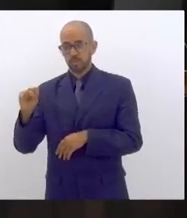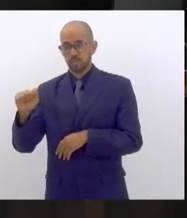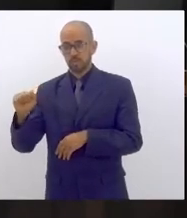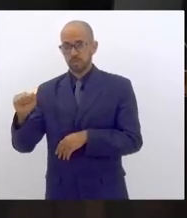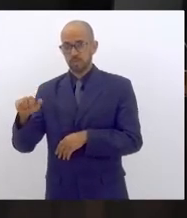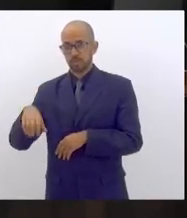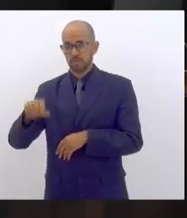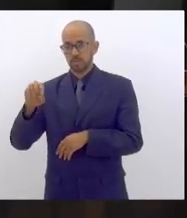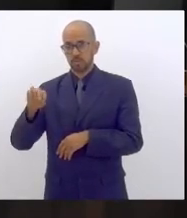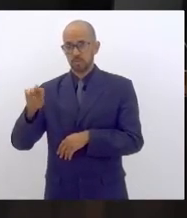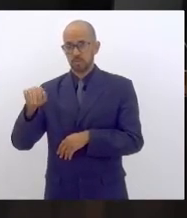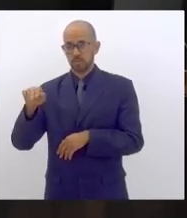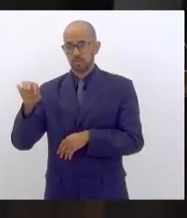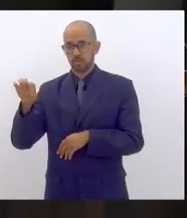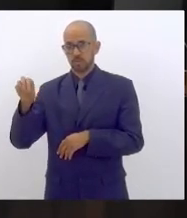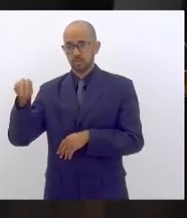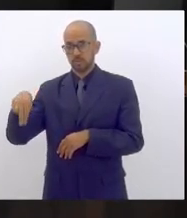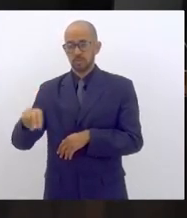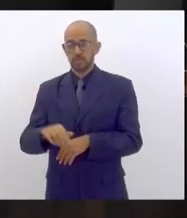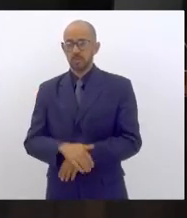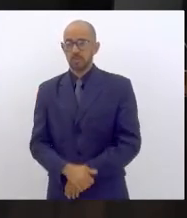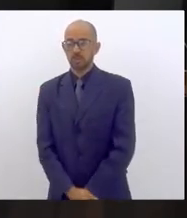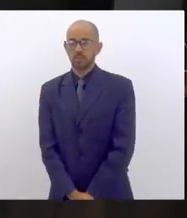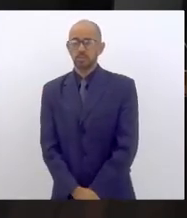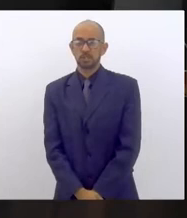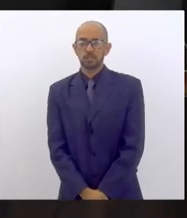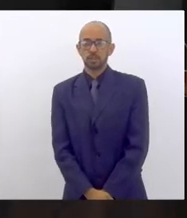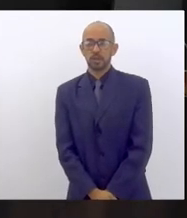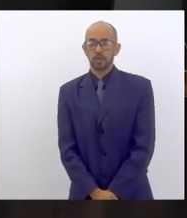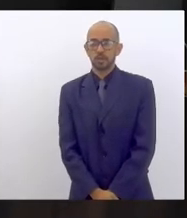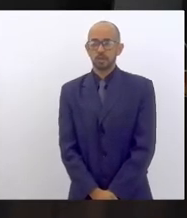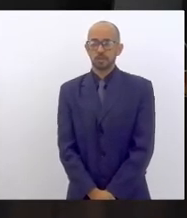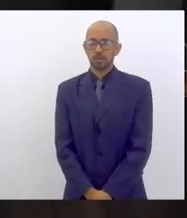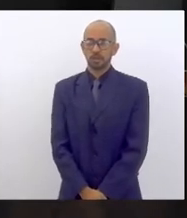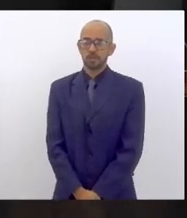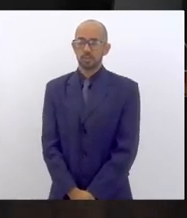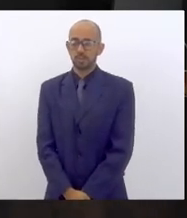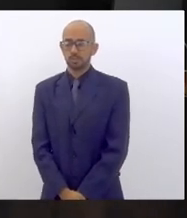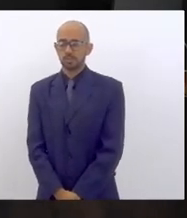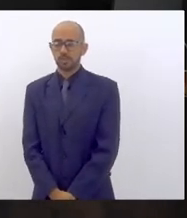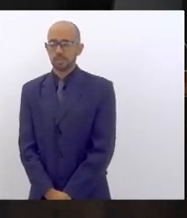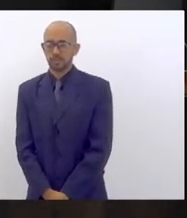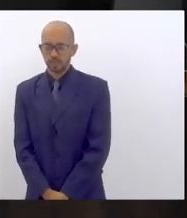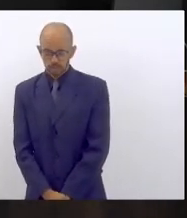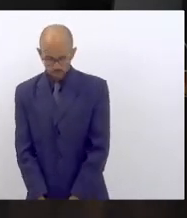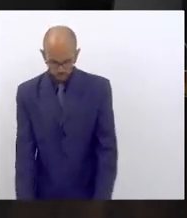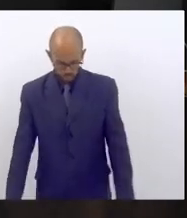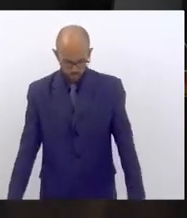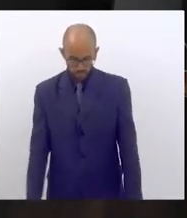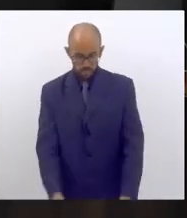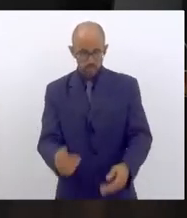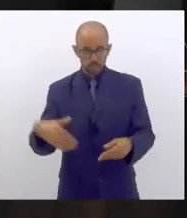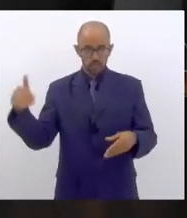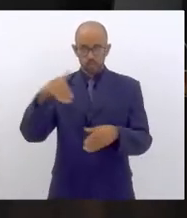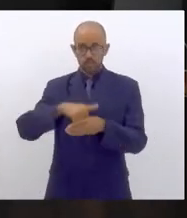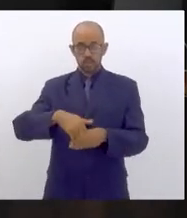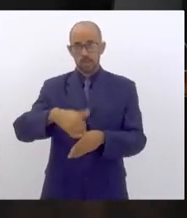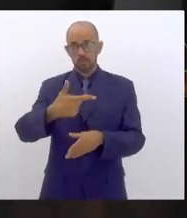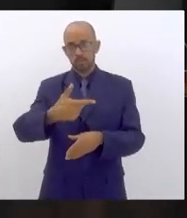e Elton José. Presidência irá proclamar o resultado. Votaram 20 senhores